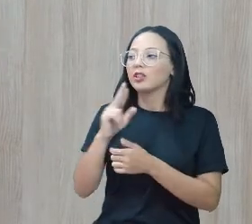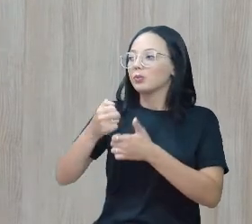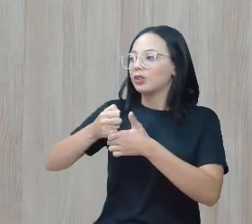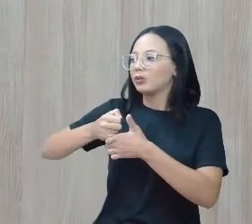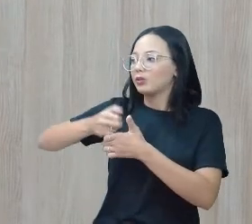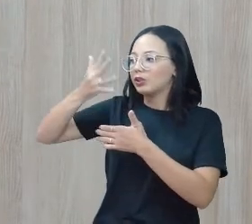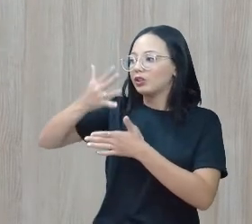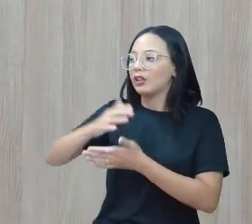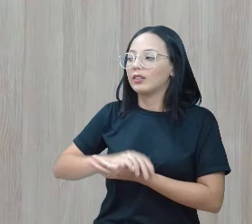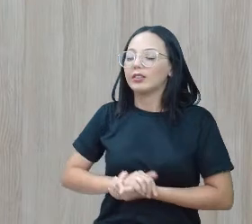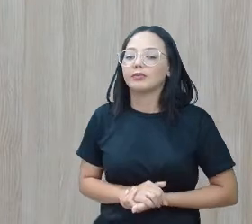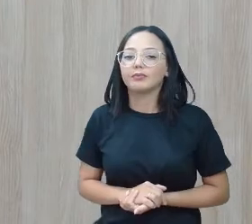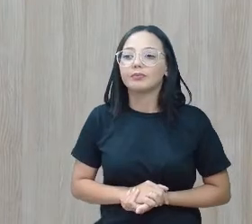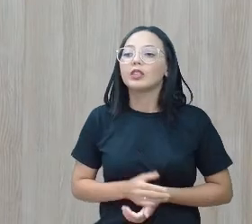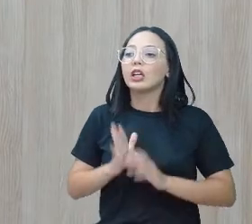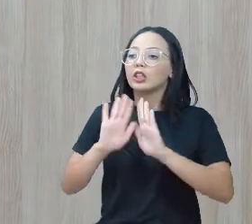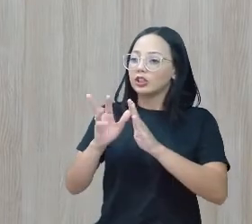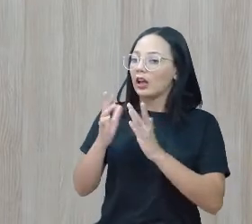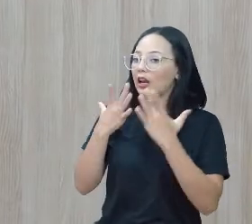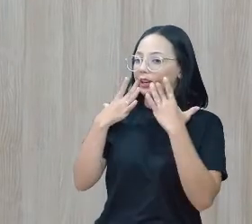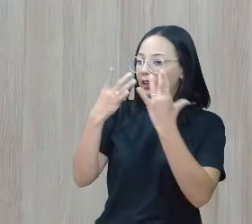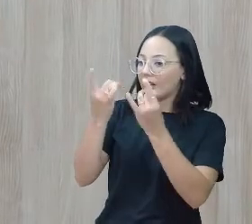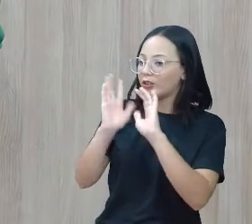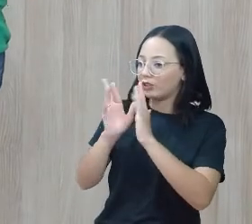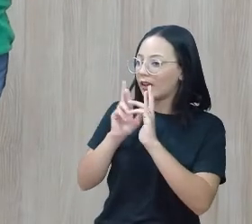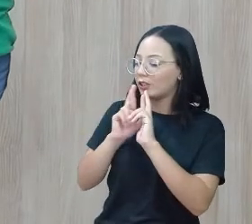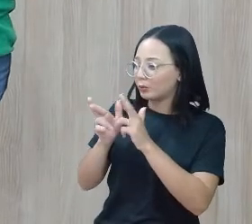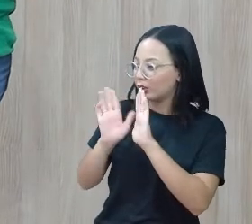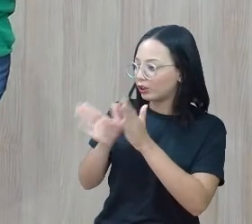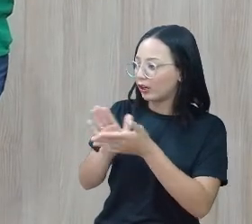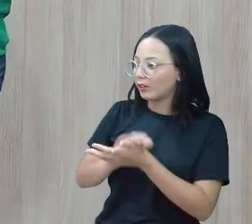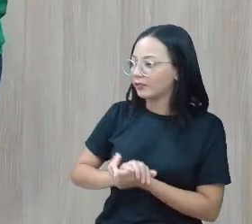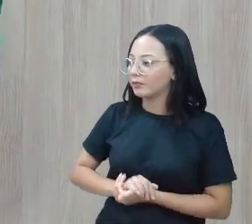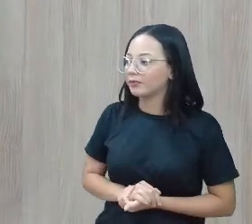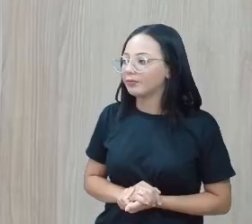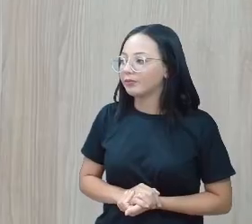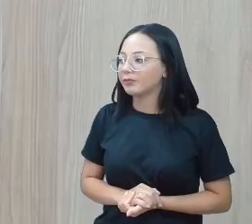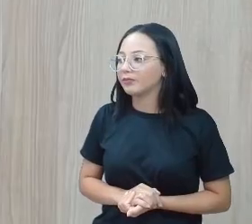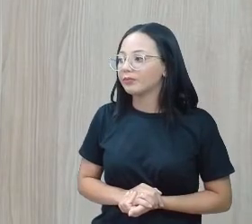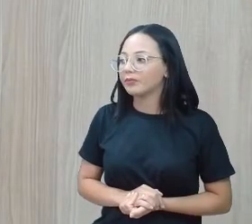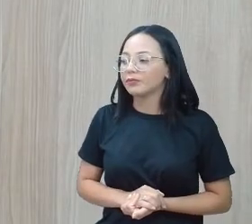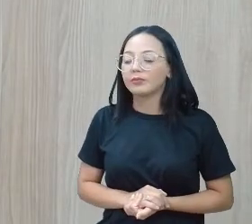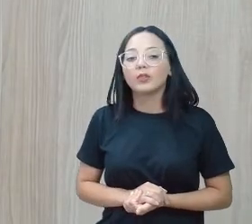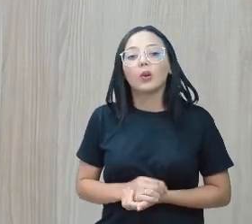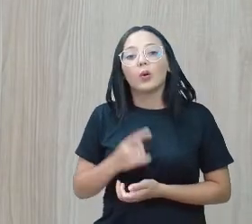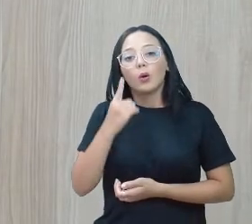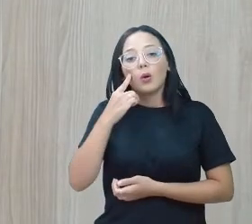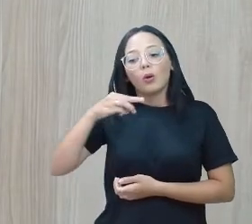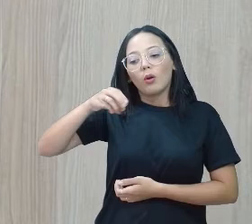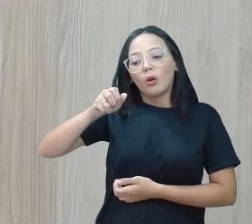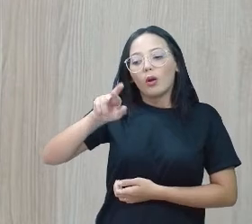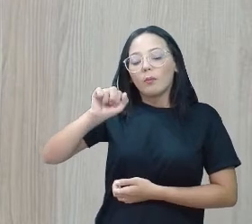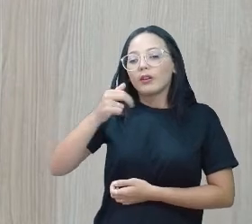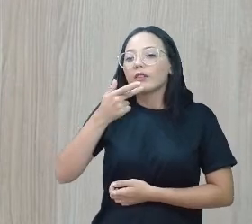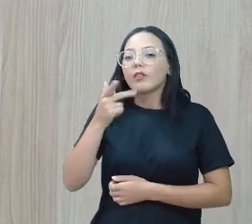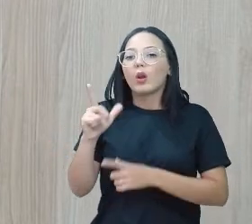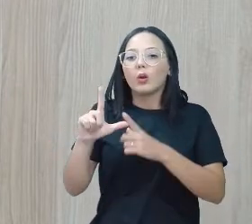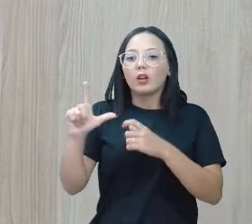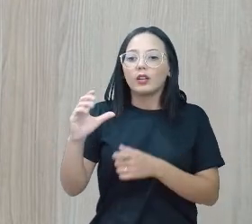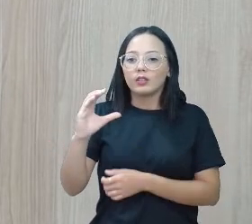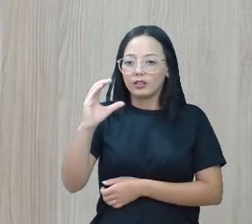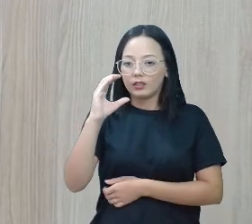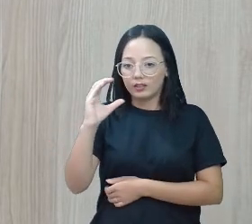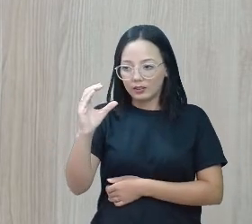no chat. E aí, professora Camila, eles estão ligadinhos? Responderam alguma coisa? Olha, Maria acabou de responder letra